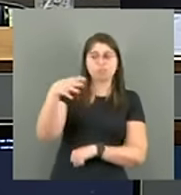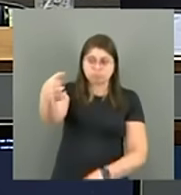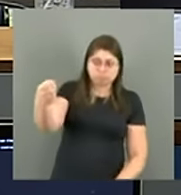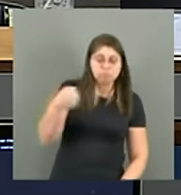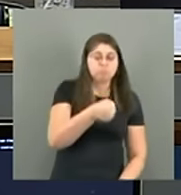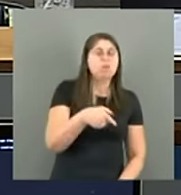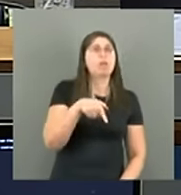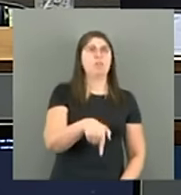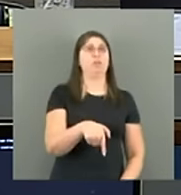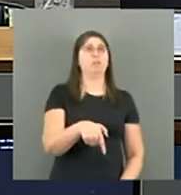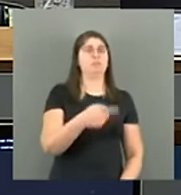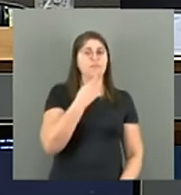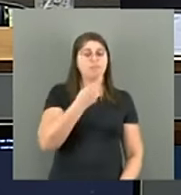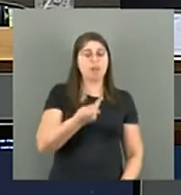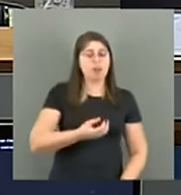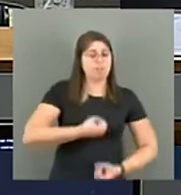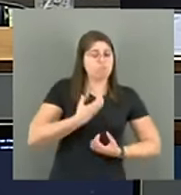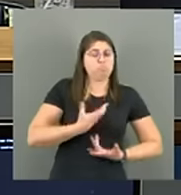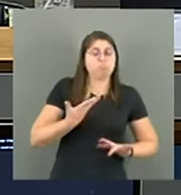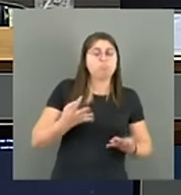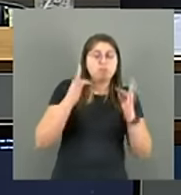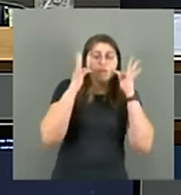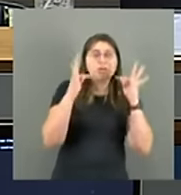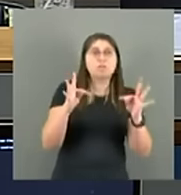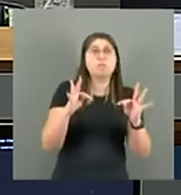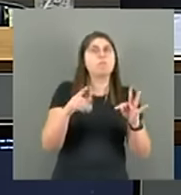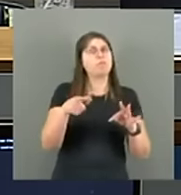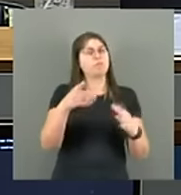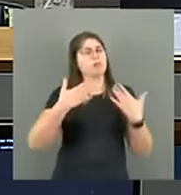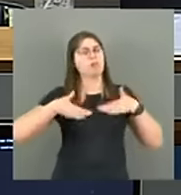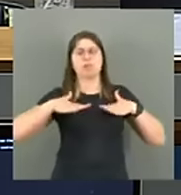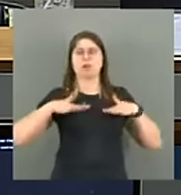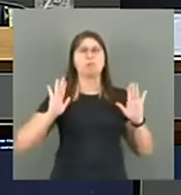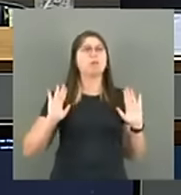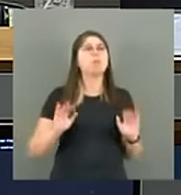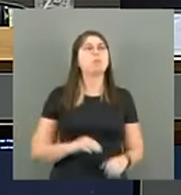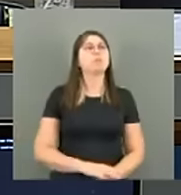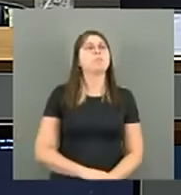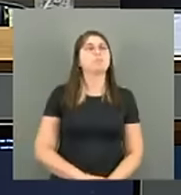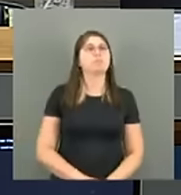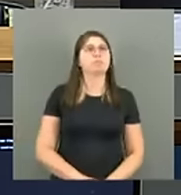sua contribuição, ou sua declaração. E em relação a isso, pode ficar tranquilo.